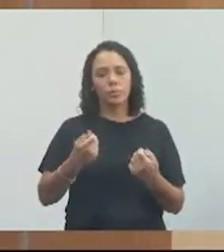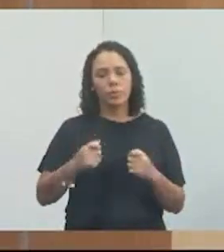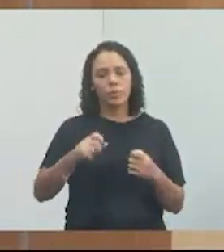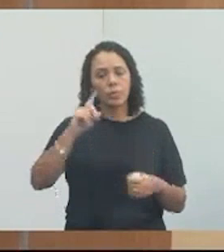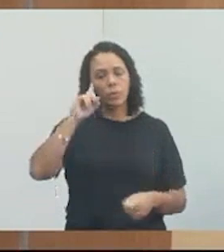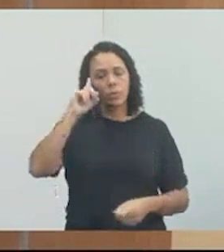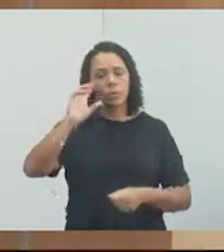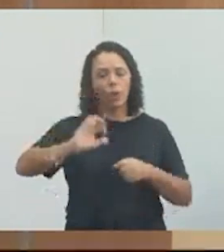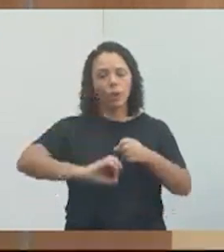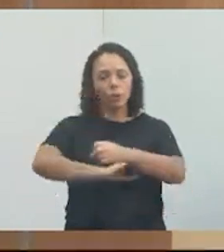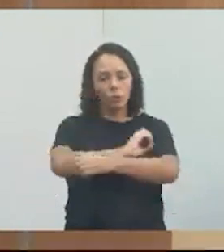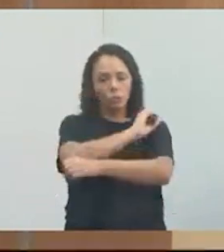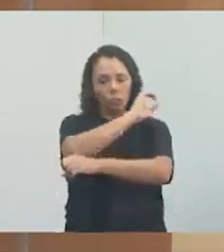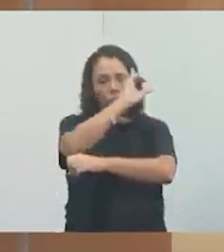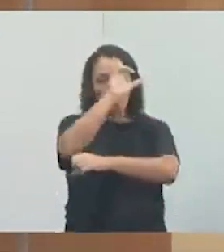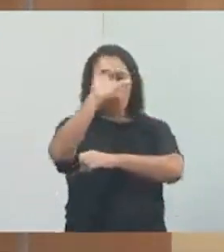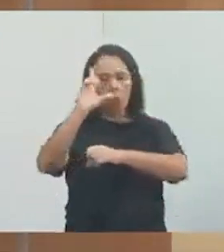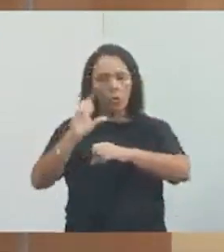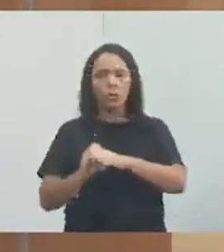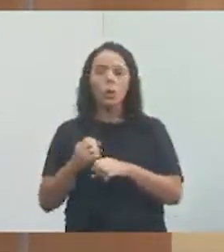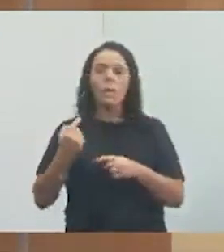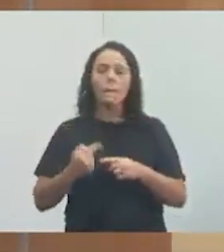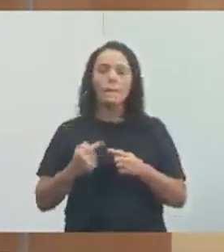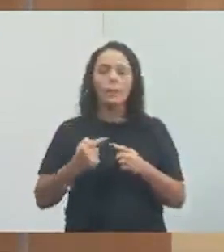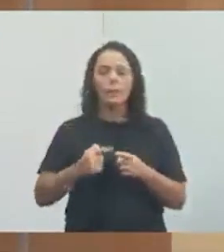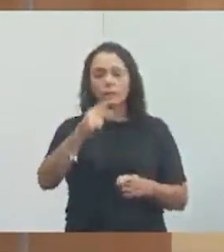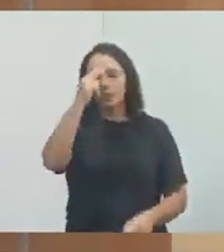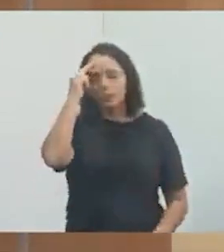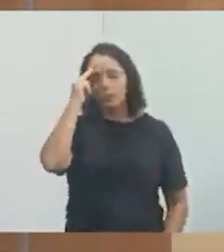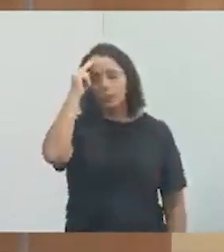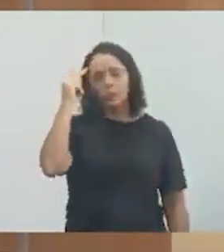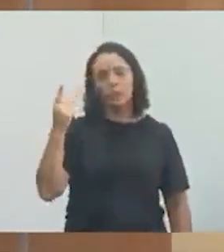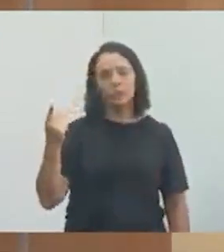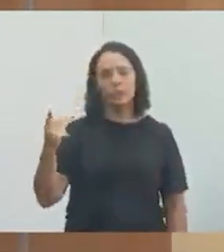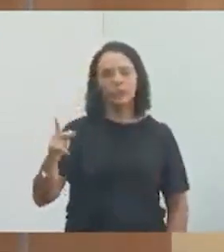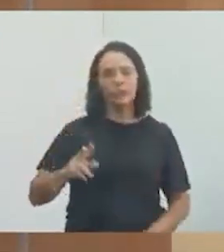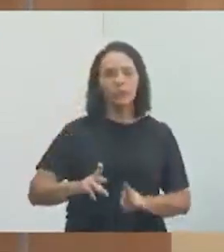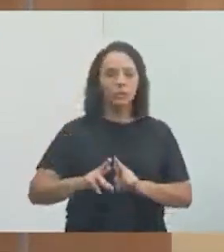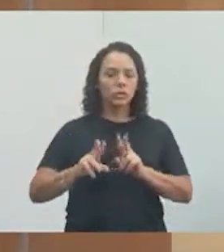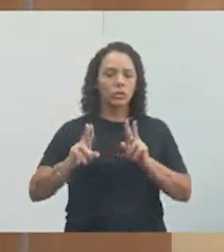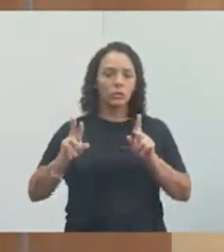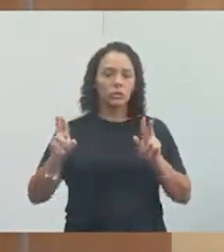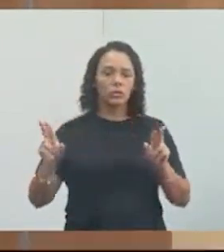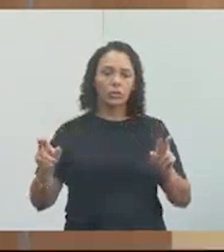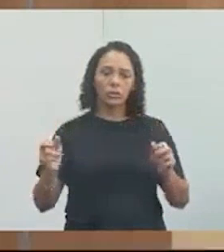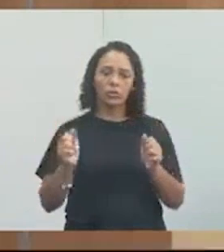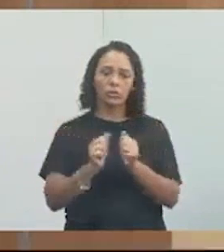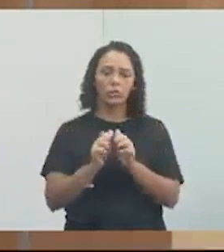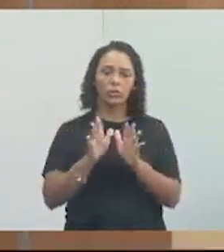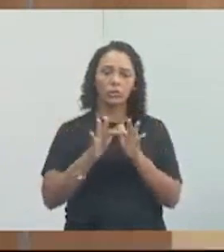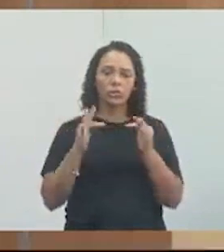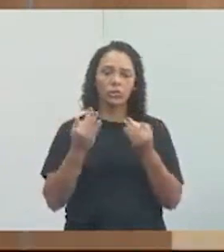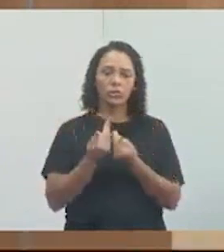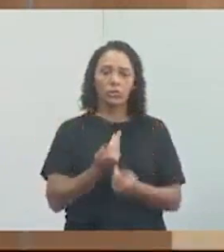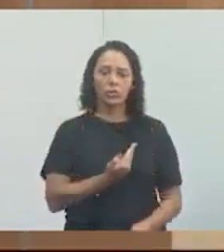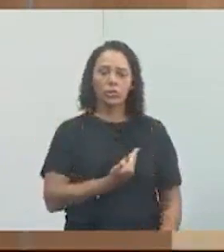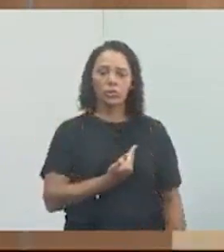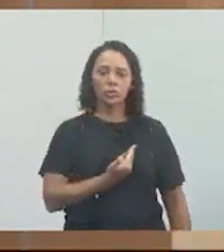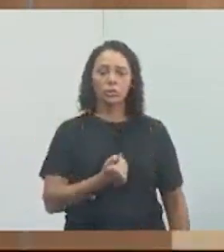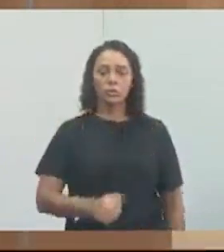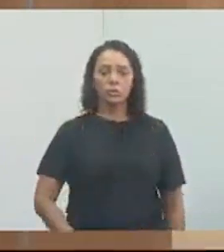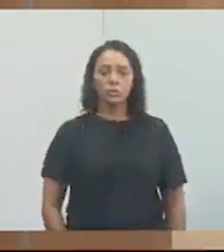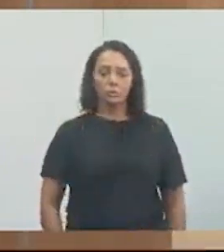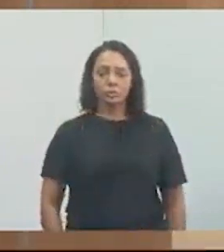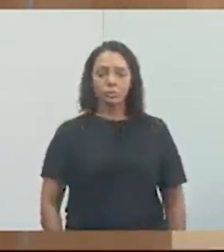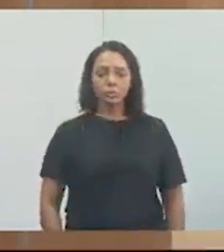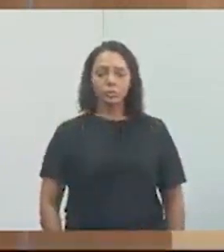jovem teve uma história diferenciada na família e com os amigos e ali no Parque Santo Antônio.